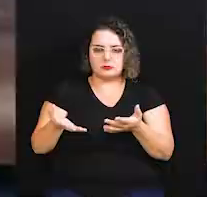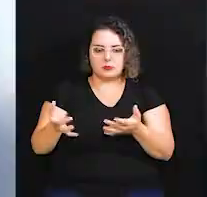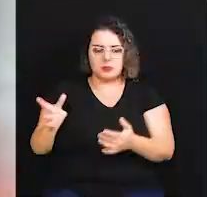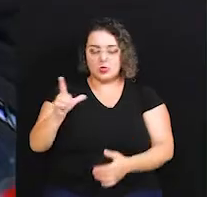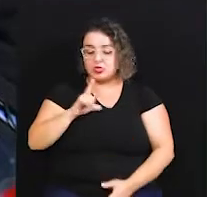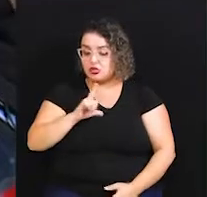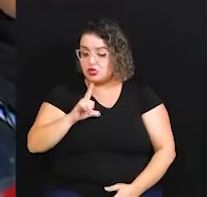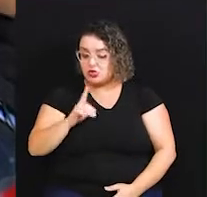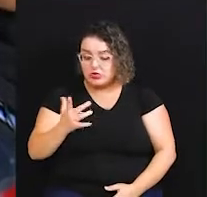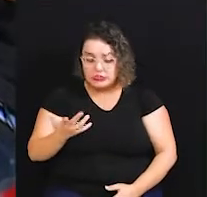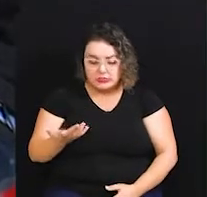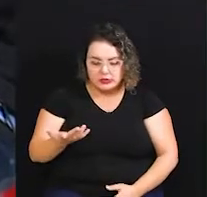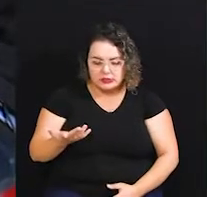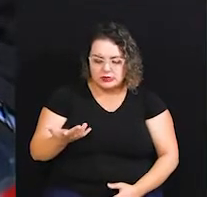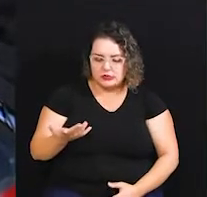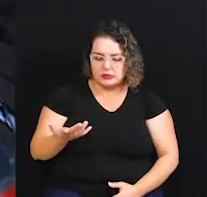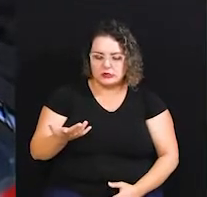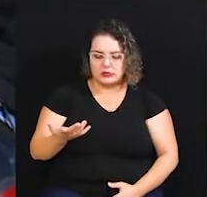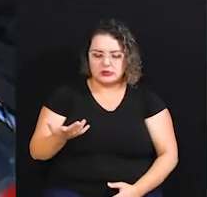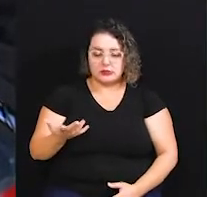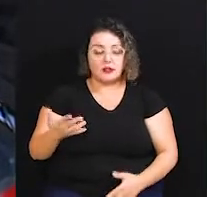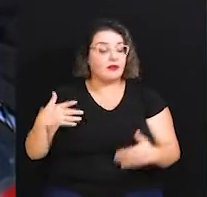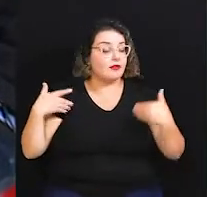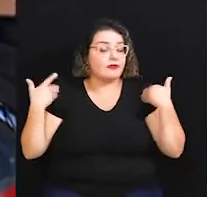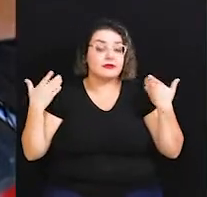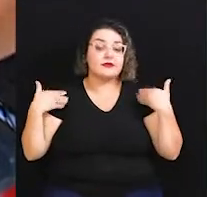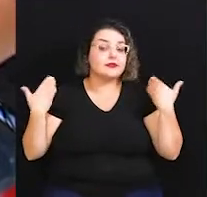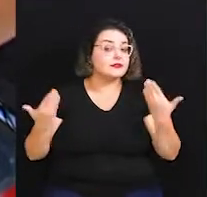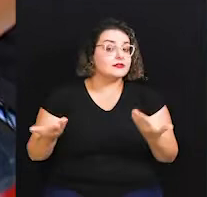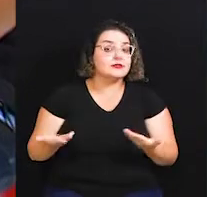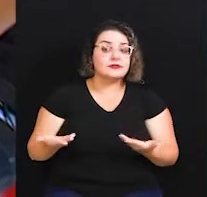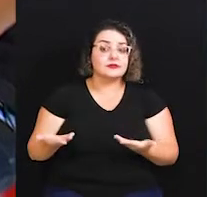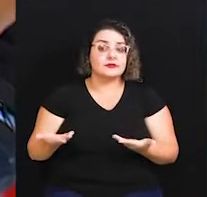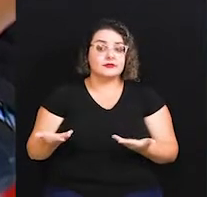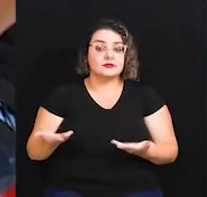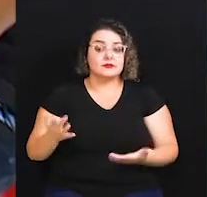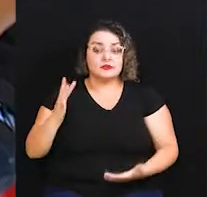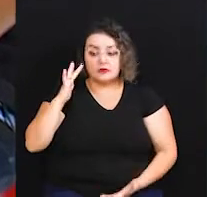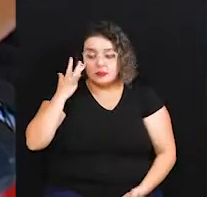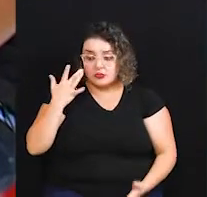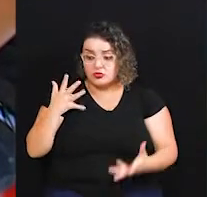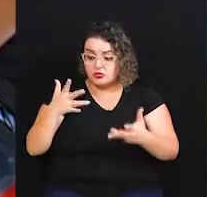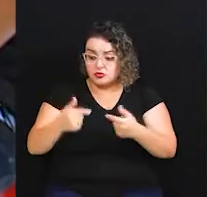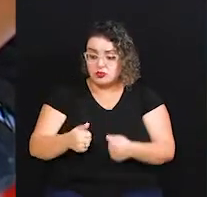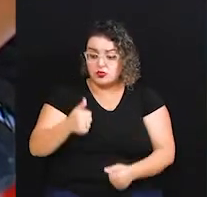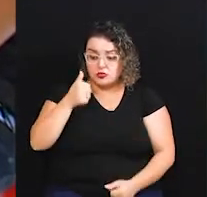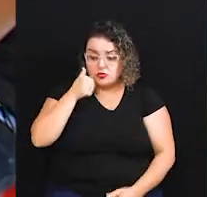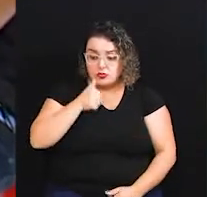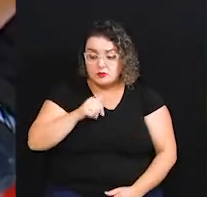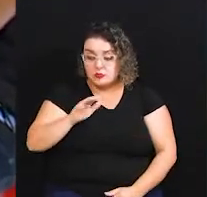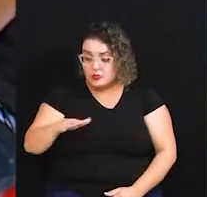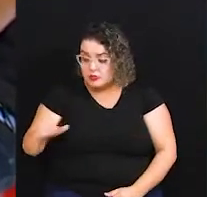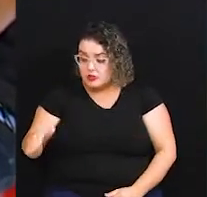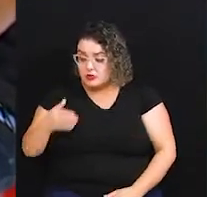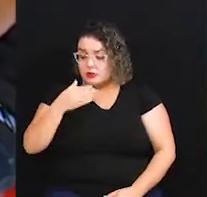de se ter né, de ter alegria, né? Que eu acho que todo menino e menina